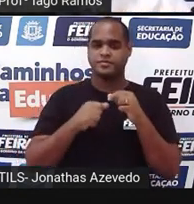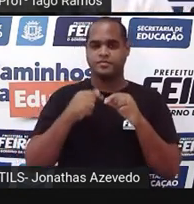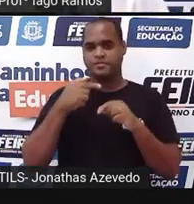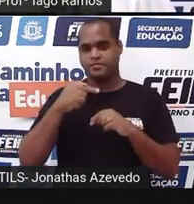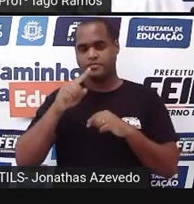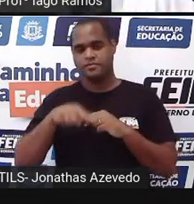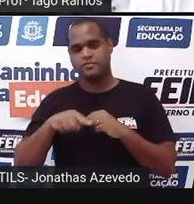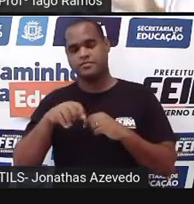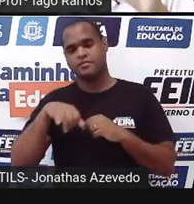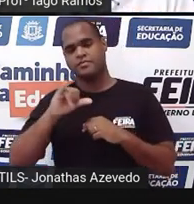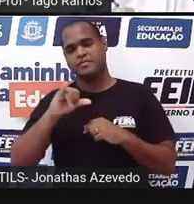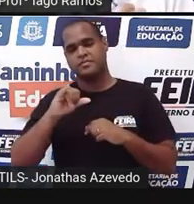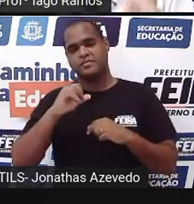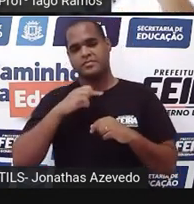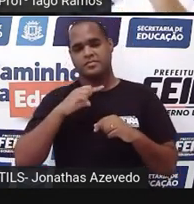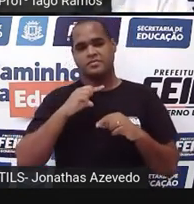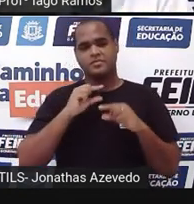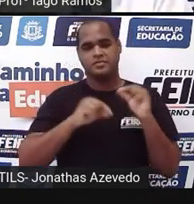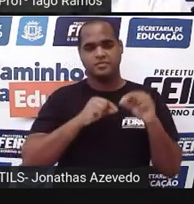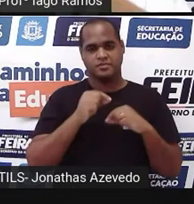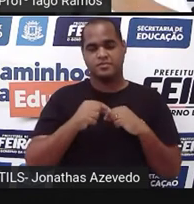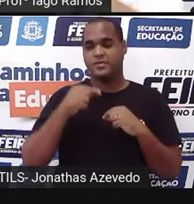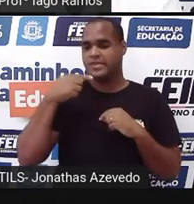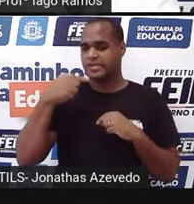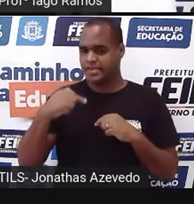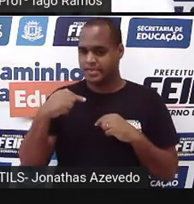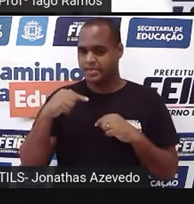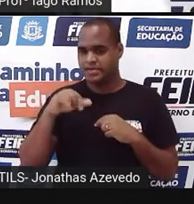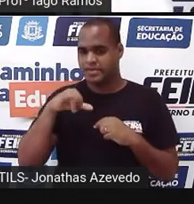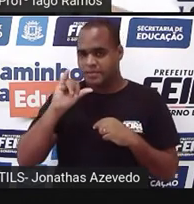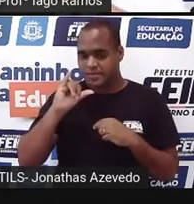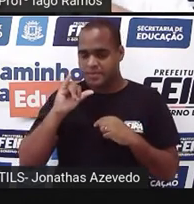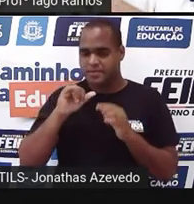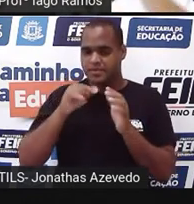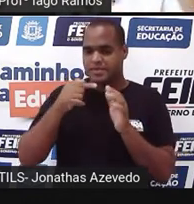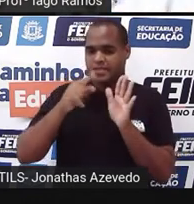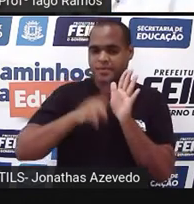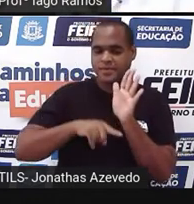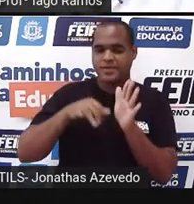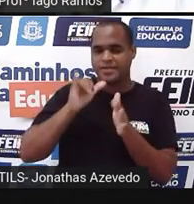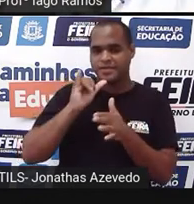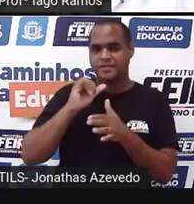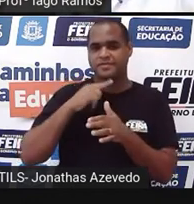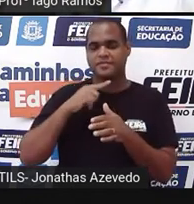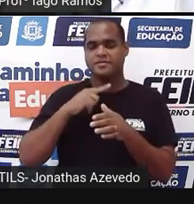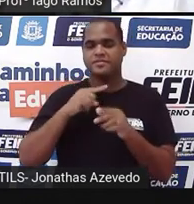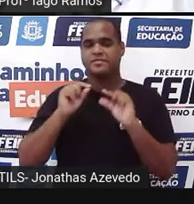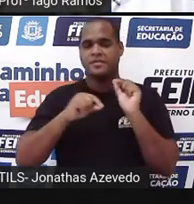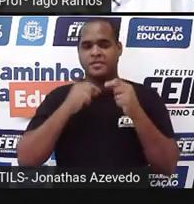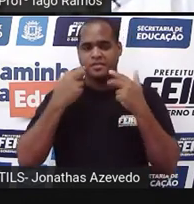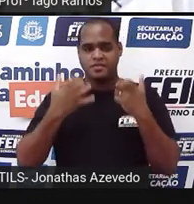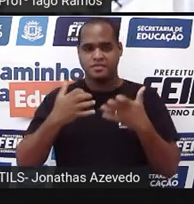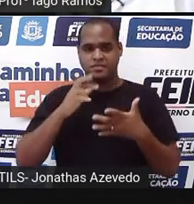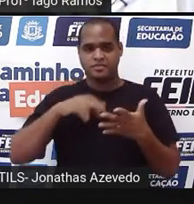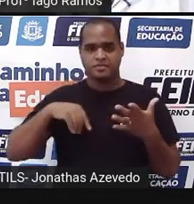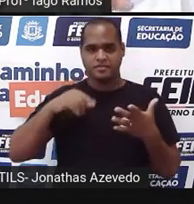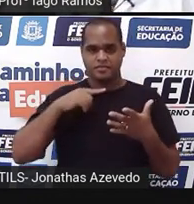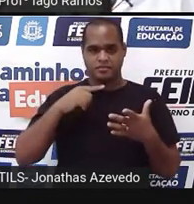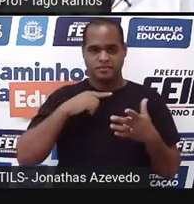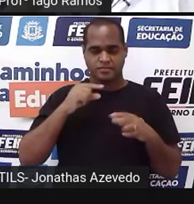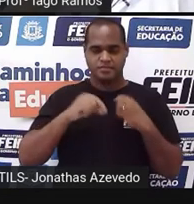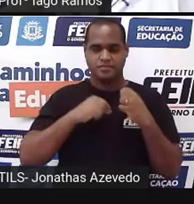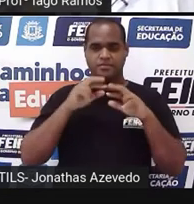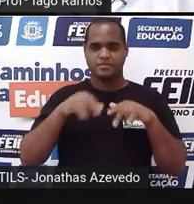7 - Y porque x tá valendo 7 - Y por isso que o nome do método é substituição